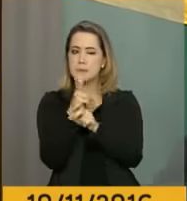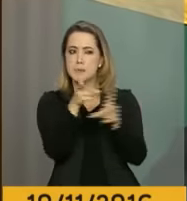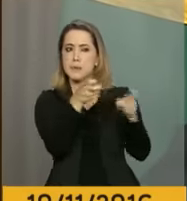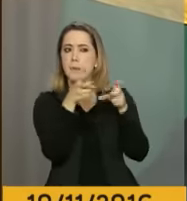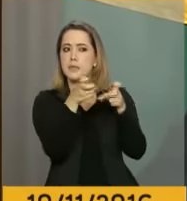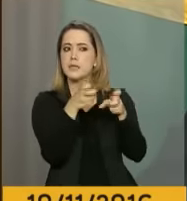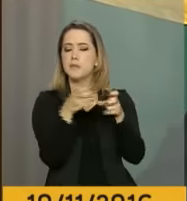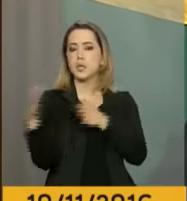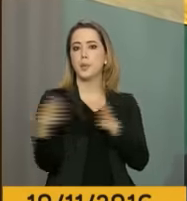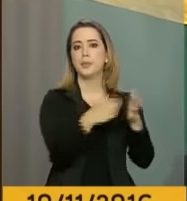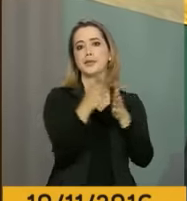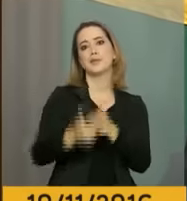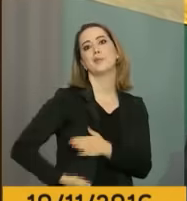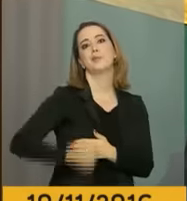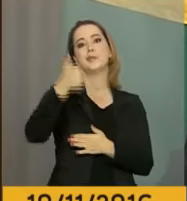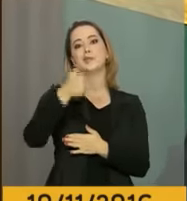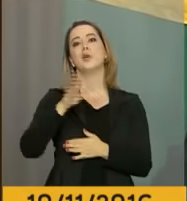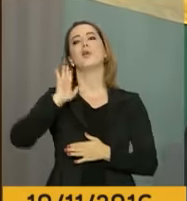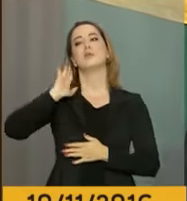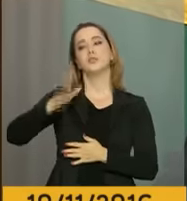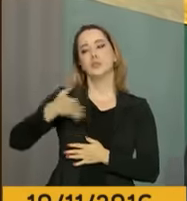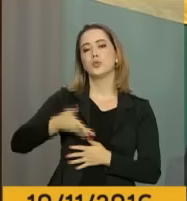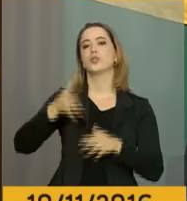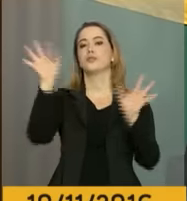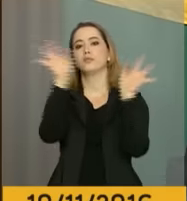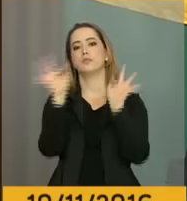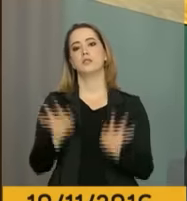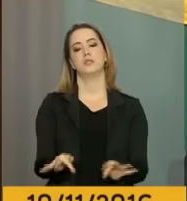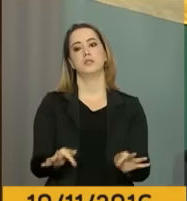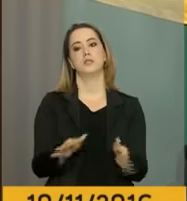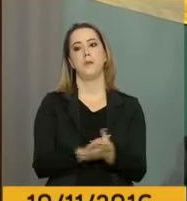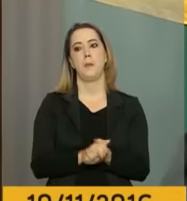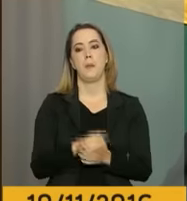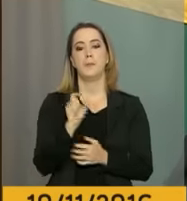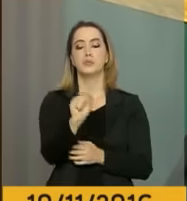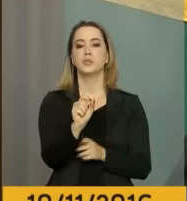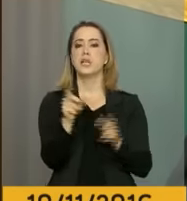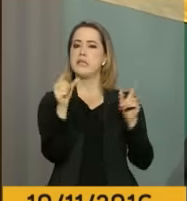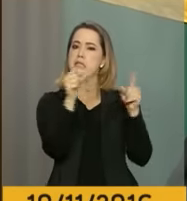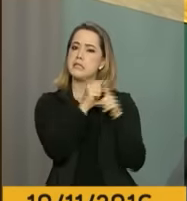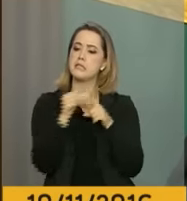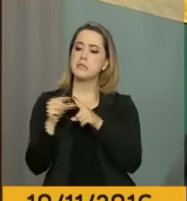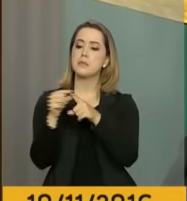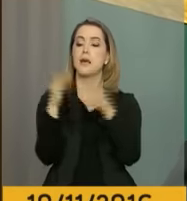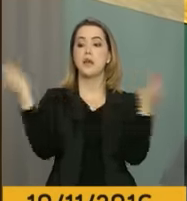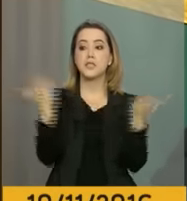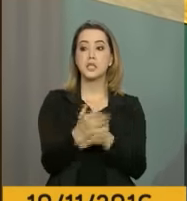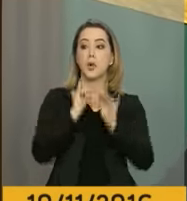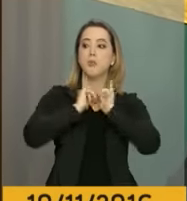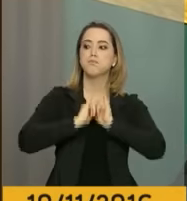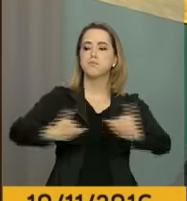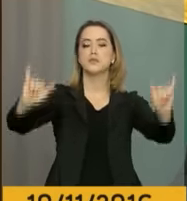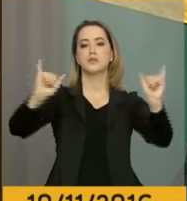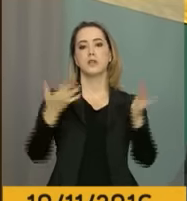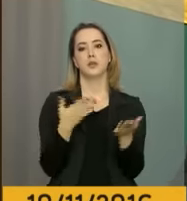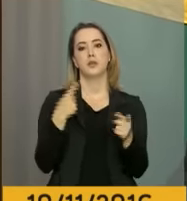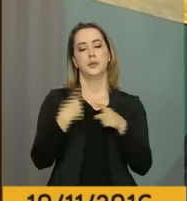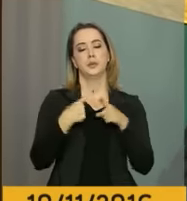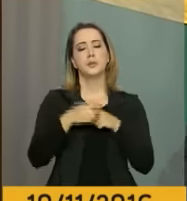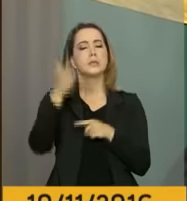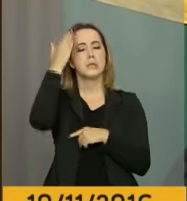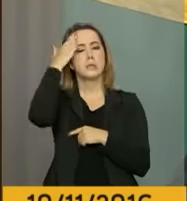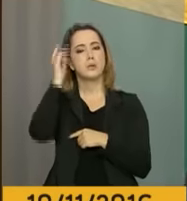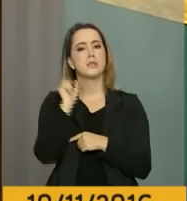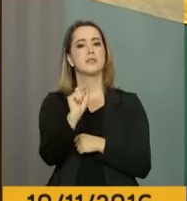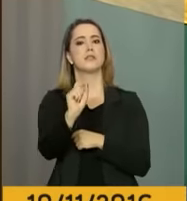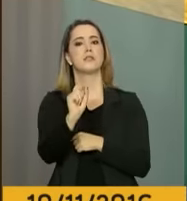me dou por absolutamente satisfeito. E é isto, estas palavras eu lanço aqui, porque eu sei que a comunidade científica